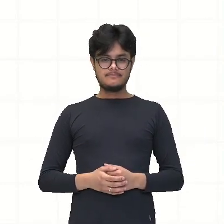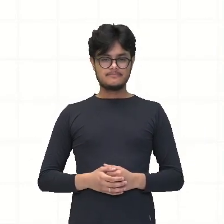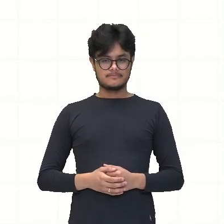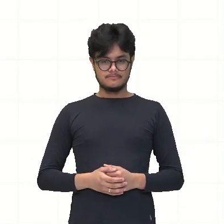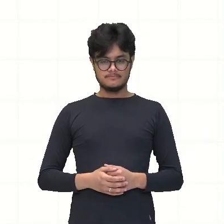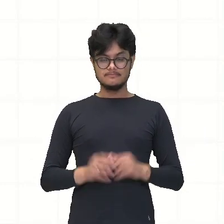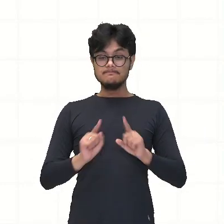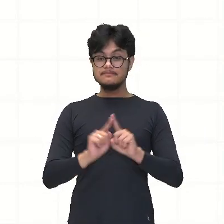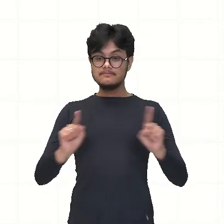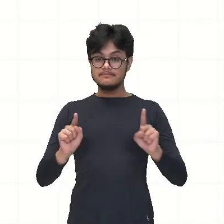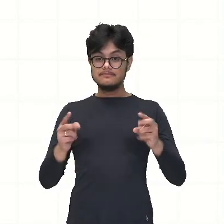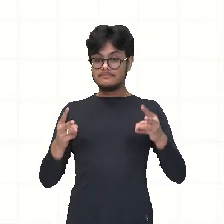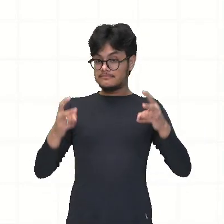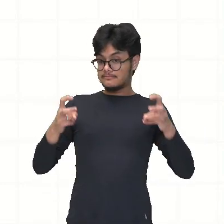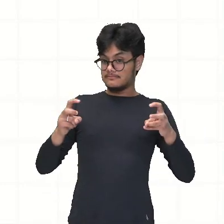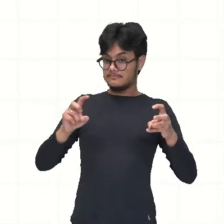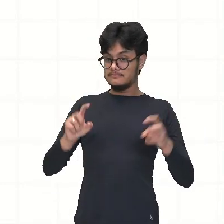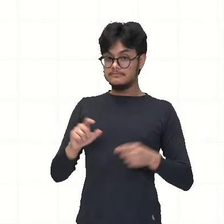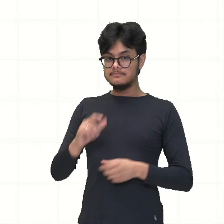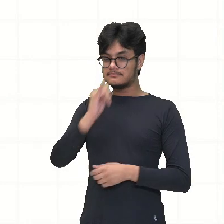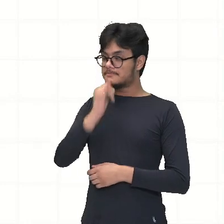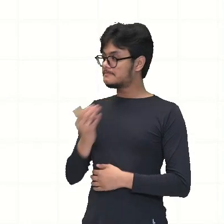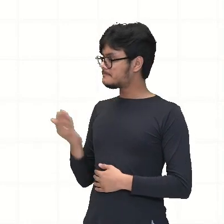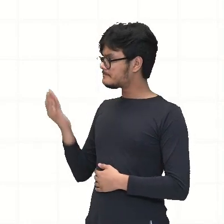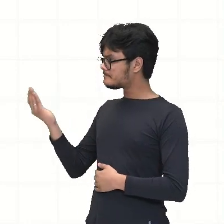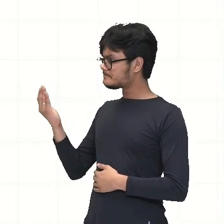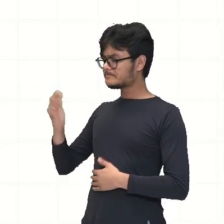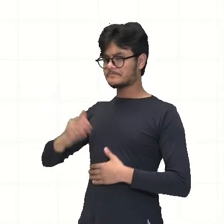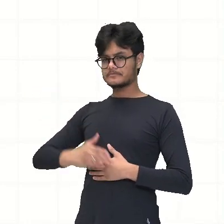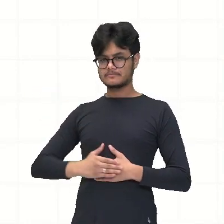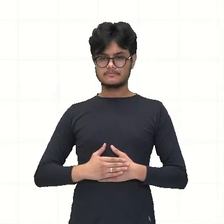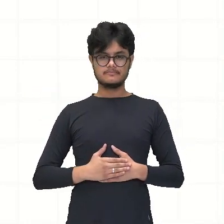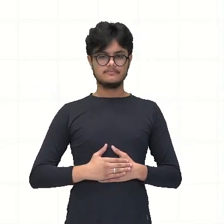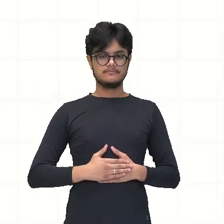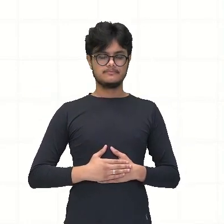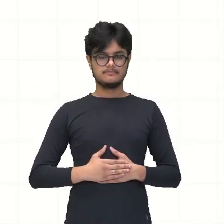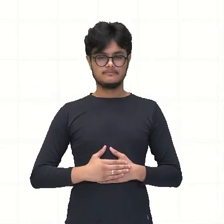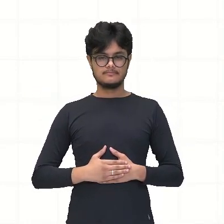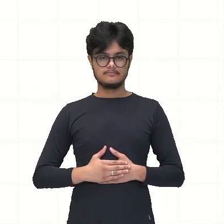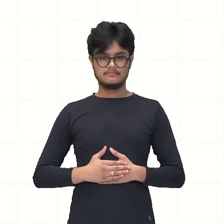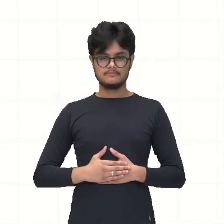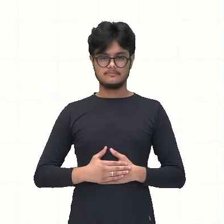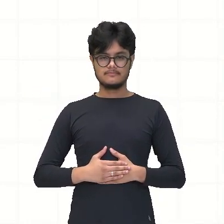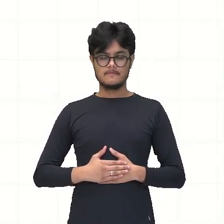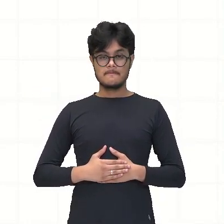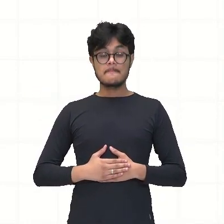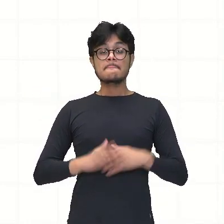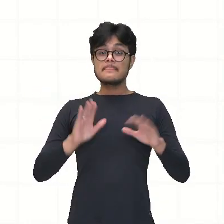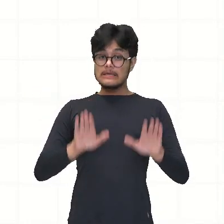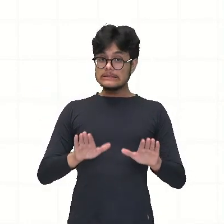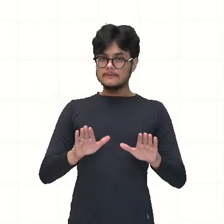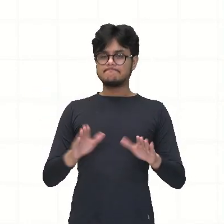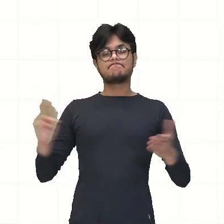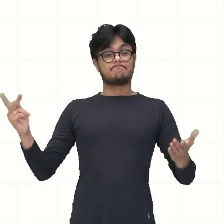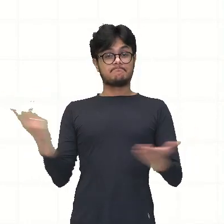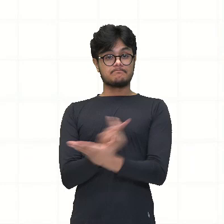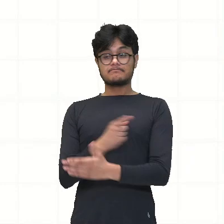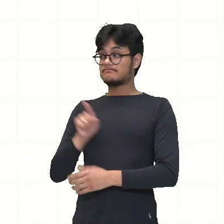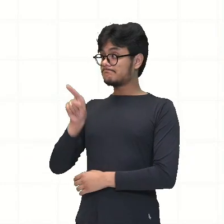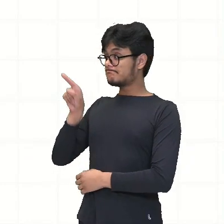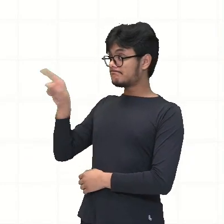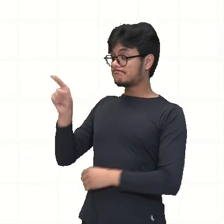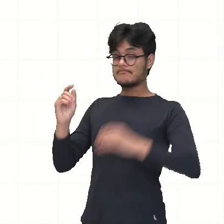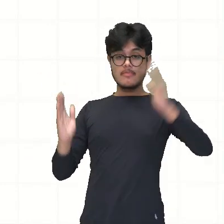Mas o que a gente quer verificar é esse fluxo ocorrendo durante os séculos XV até o século XIX,